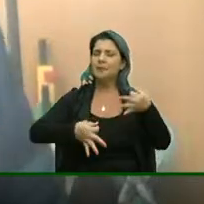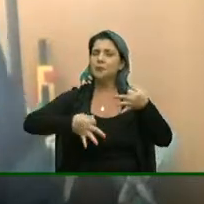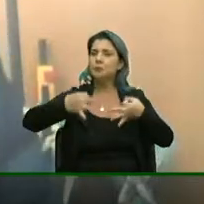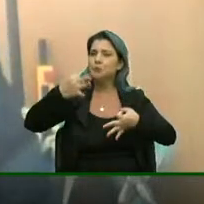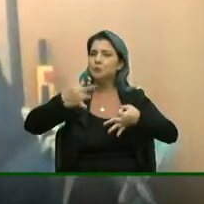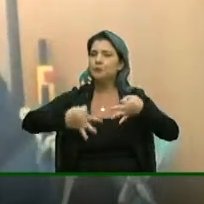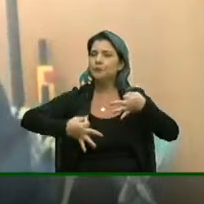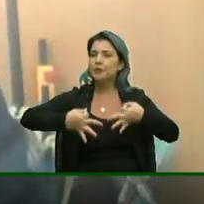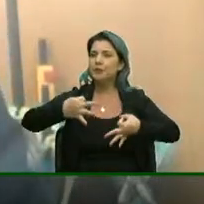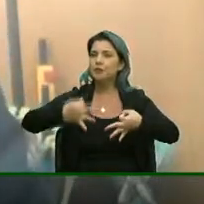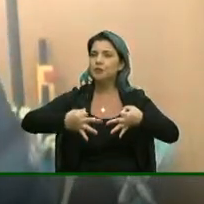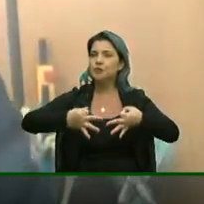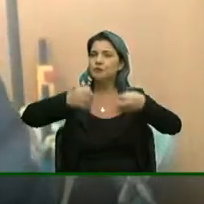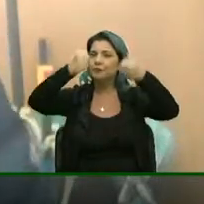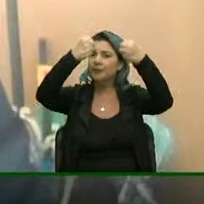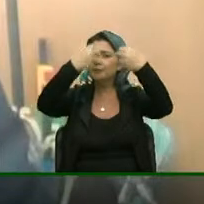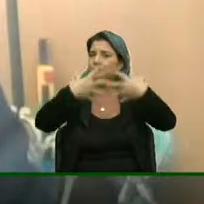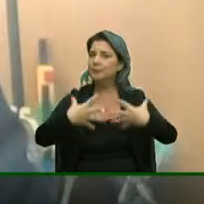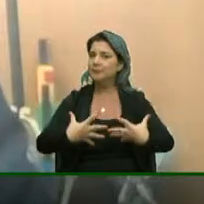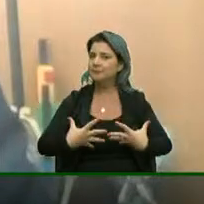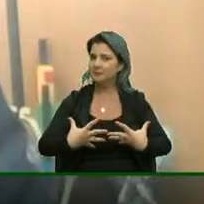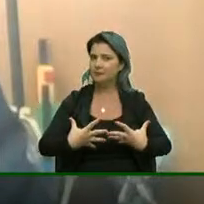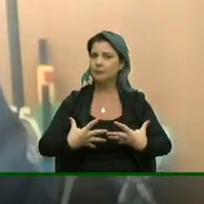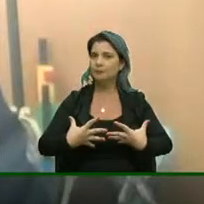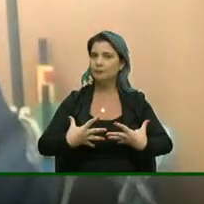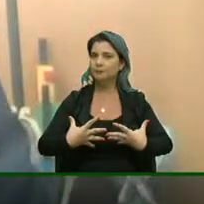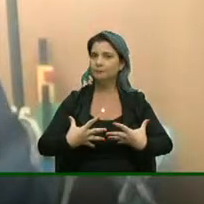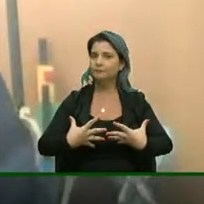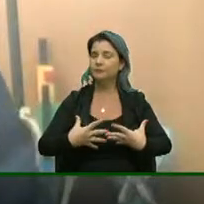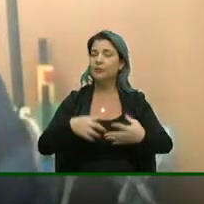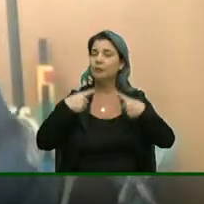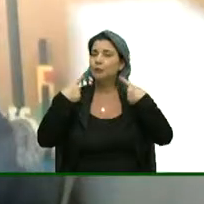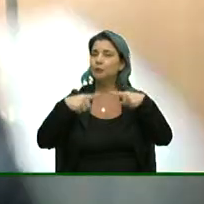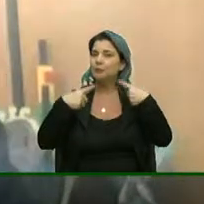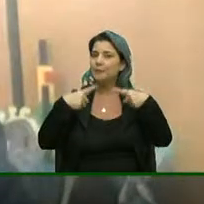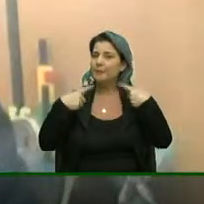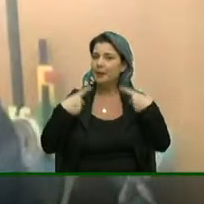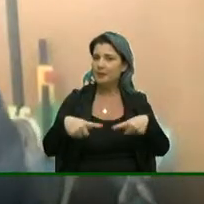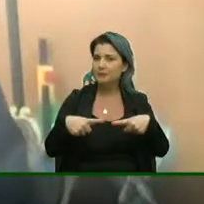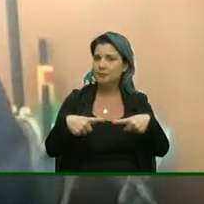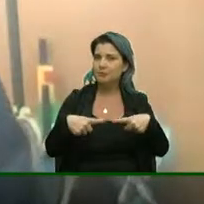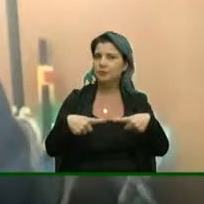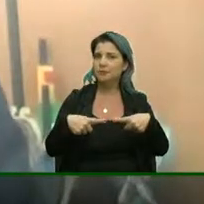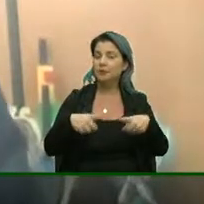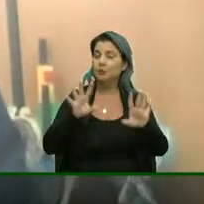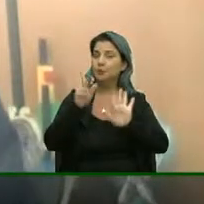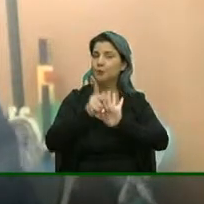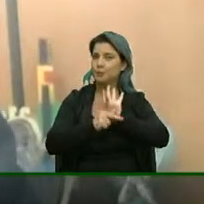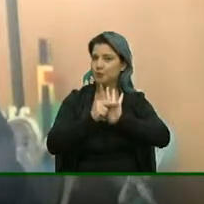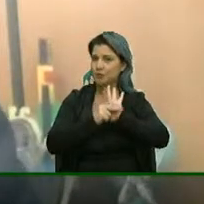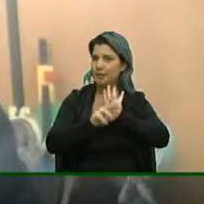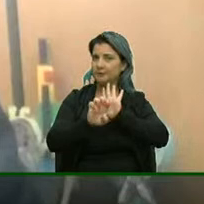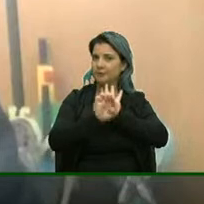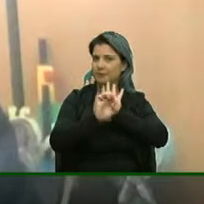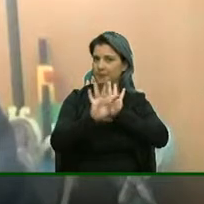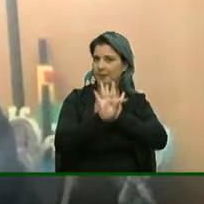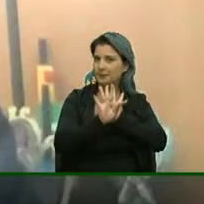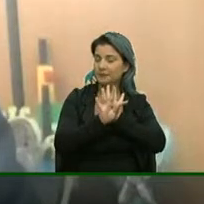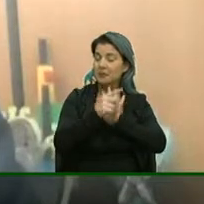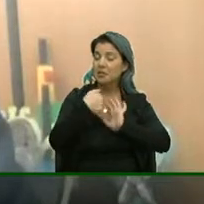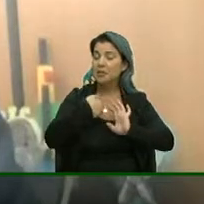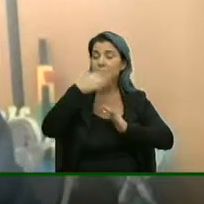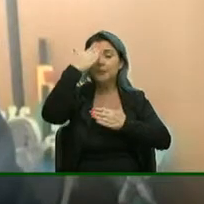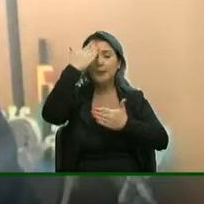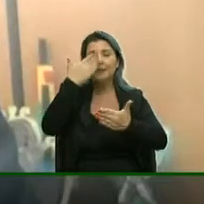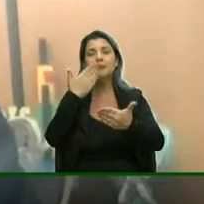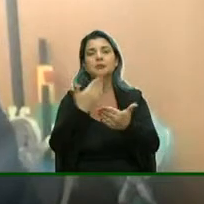justificativa, explicação e defesa no debate, na discussão do projeto e da emenda, acredito